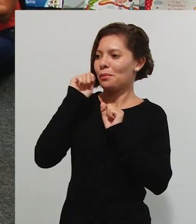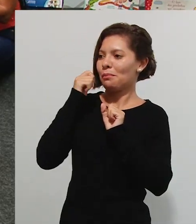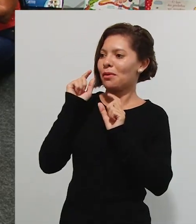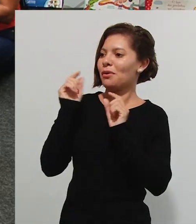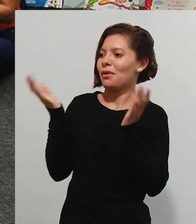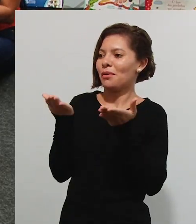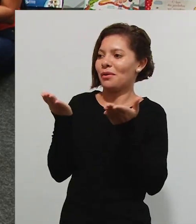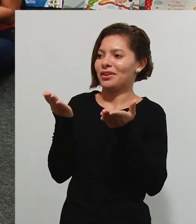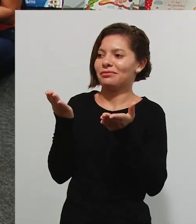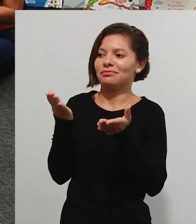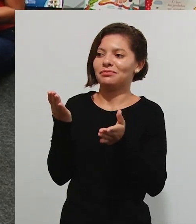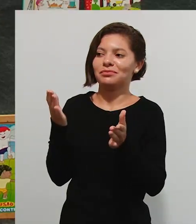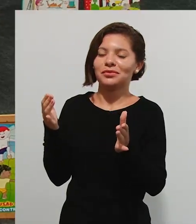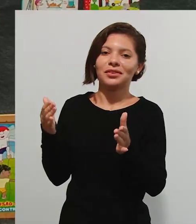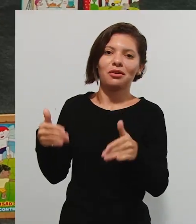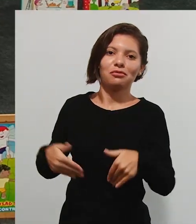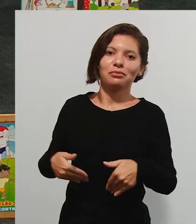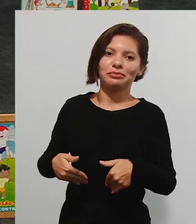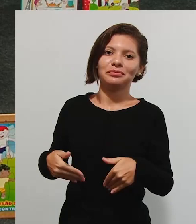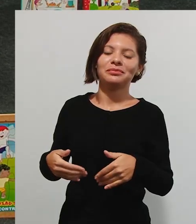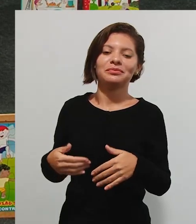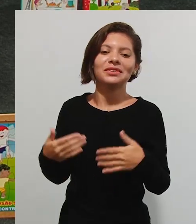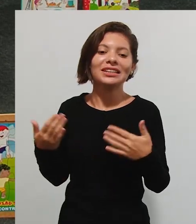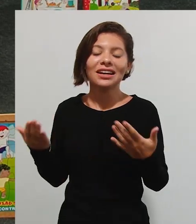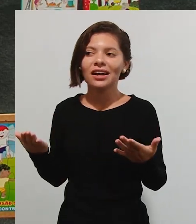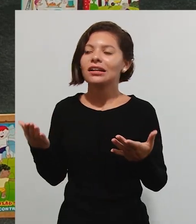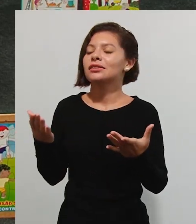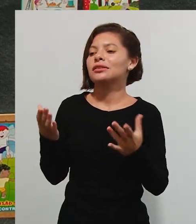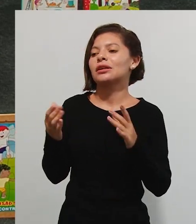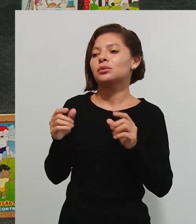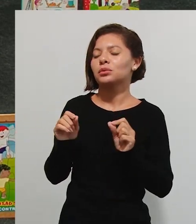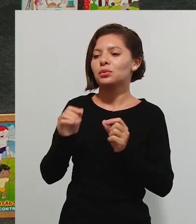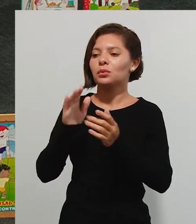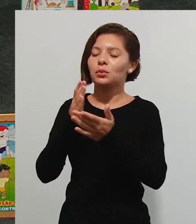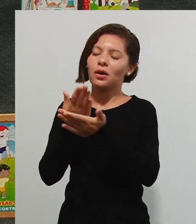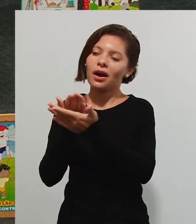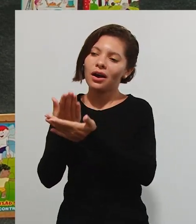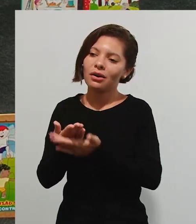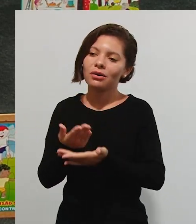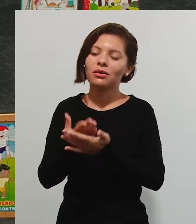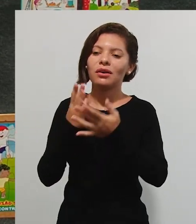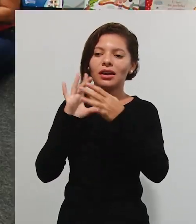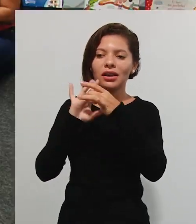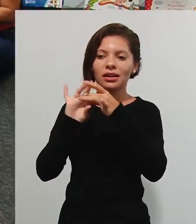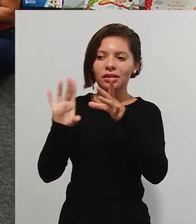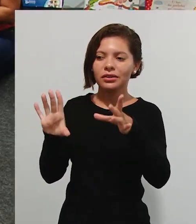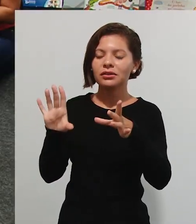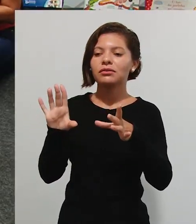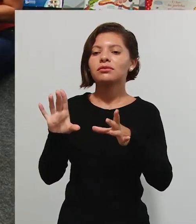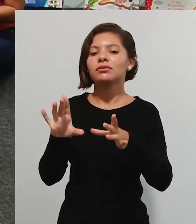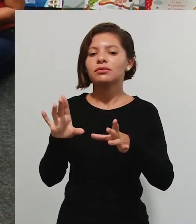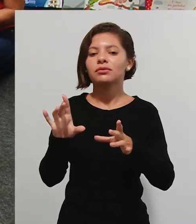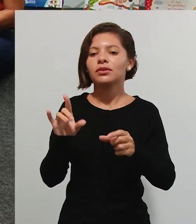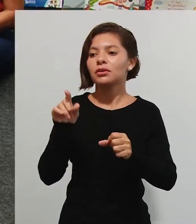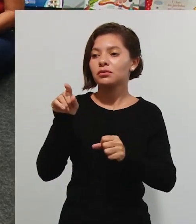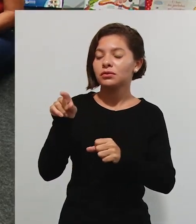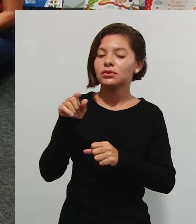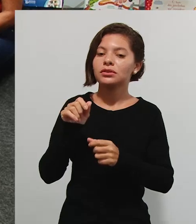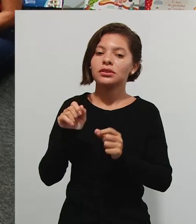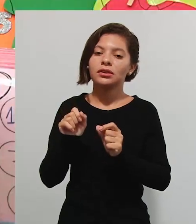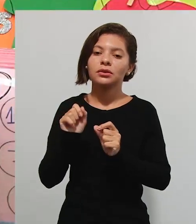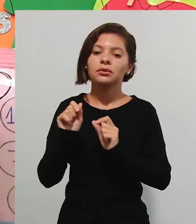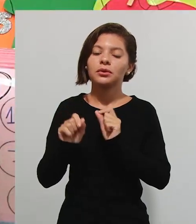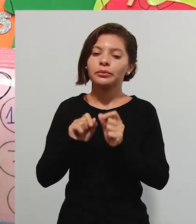agora, fiquei com fome. Aí, quer dizer, era um momento livre. Sim. Aí provavelmente isso aí como que